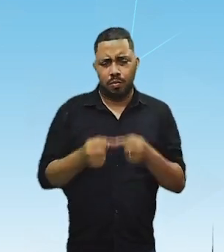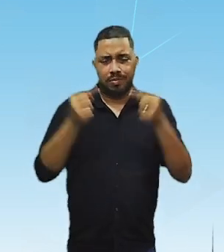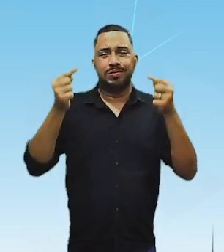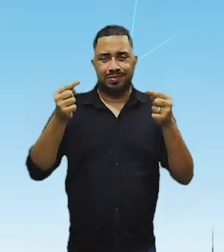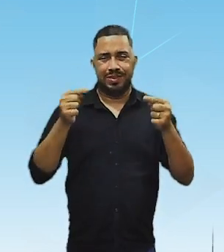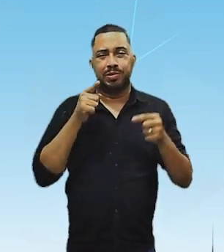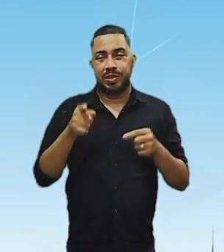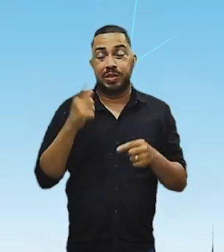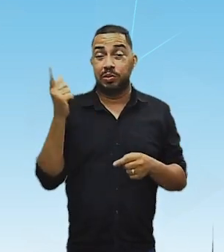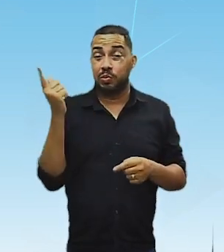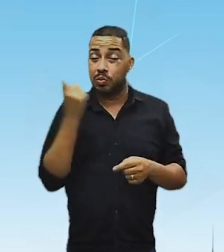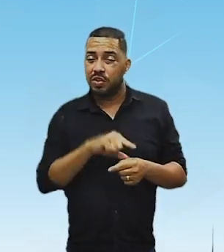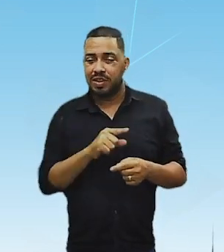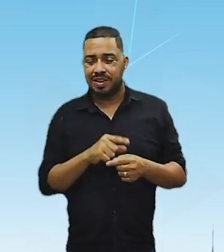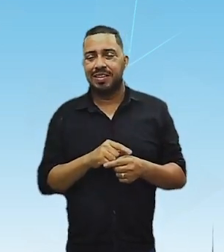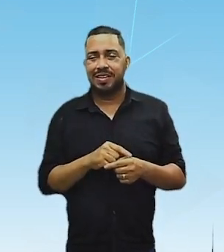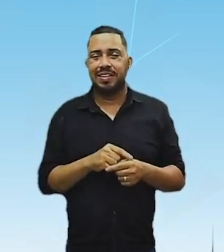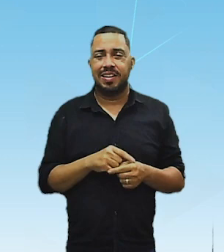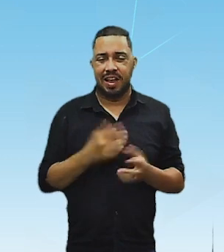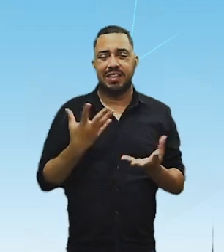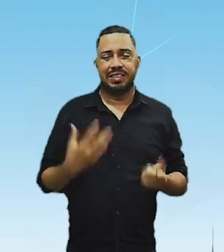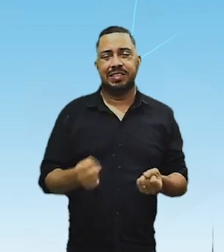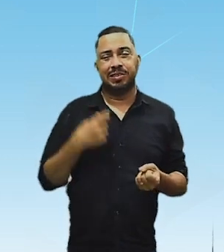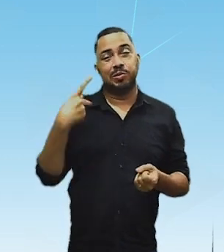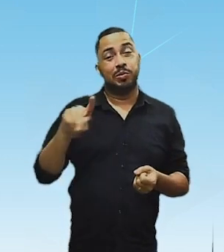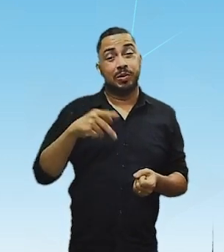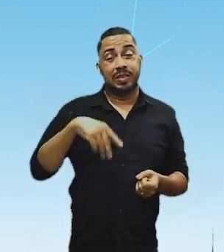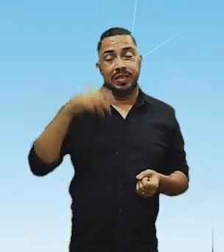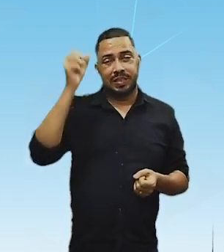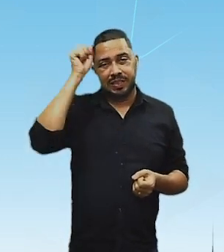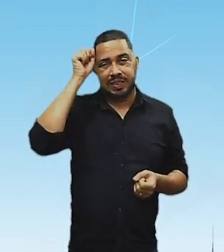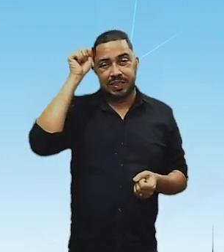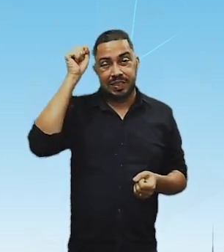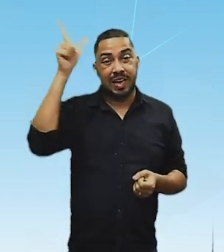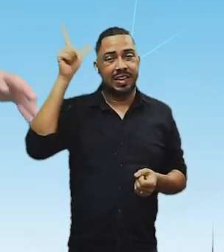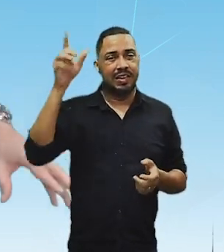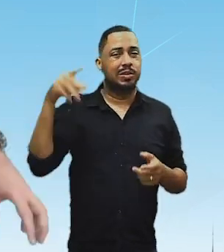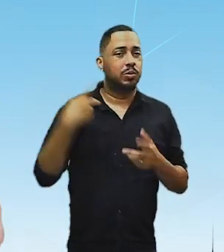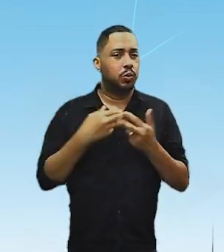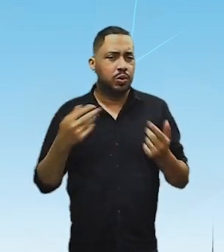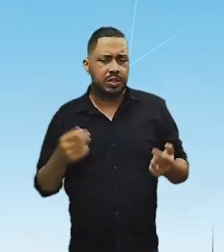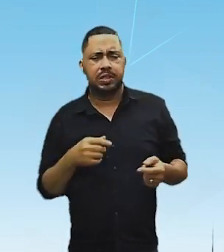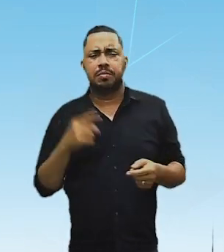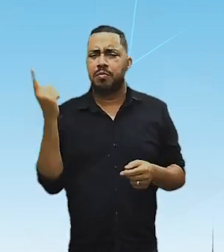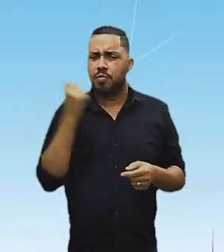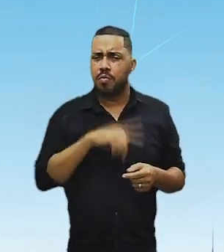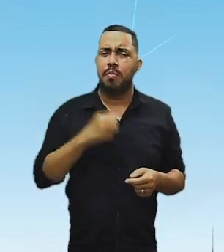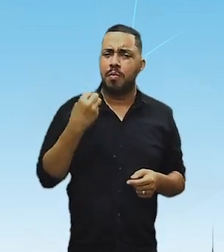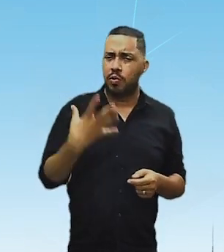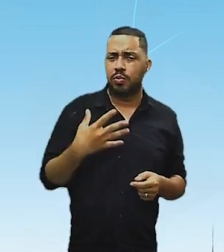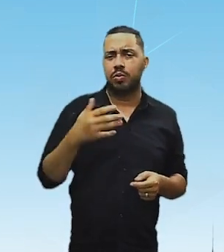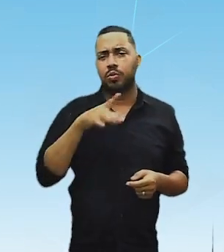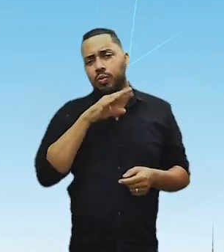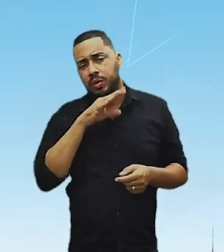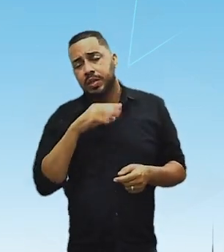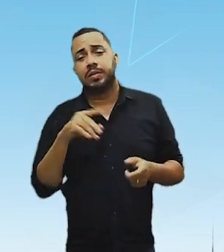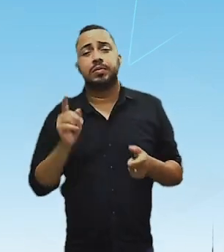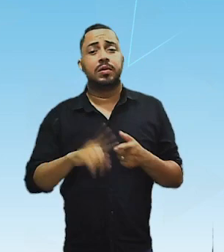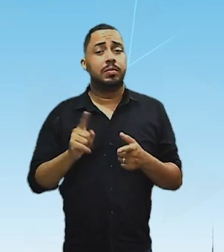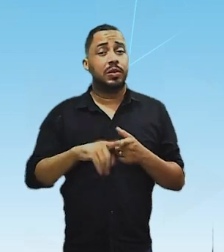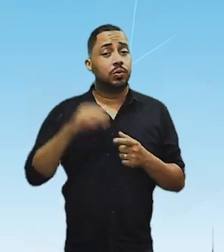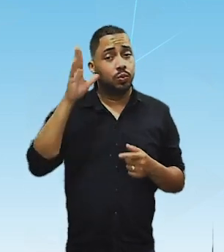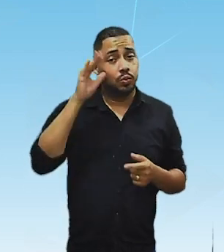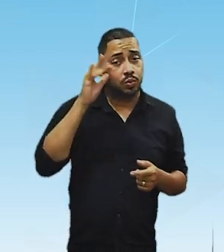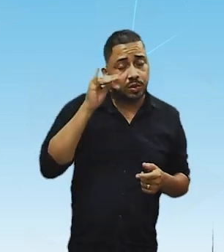sua ideia, mostrar, nesse caso, em uma pesquisa, pontos positivos, pontos negativos, curiosidades sobre